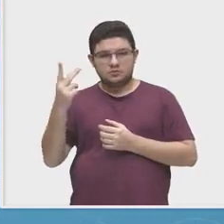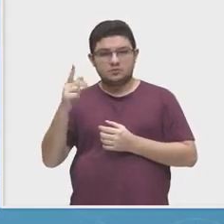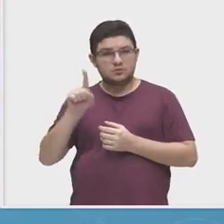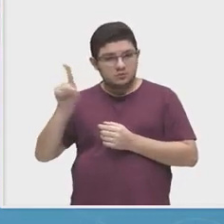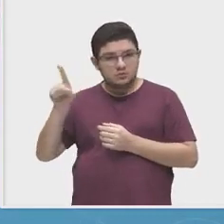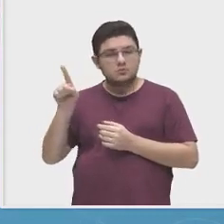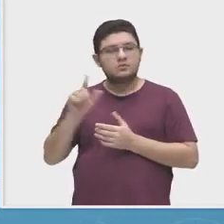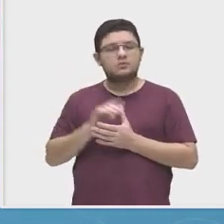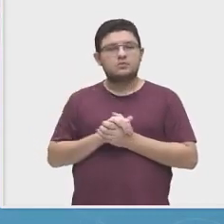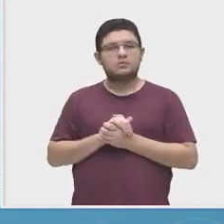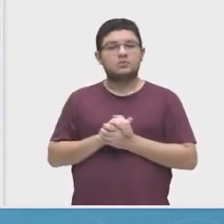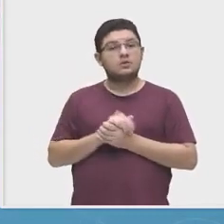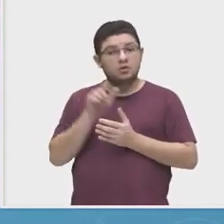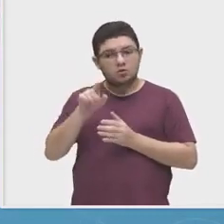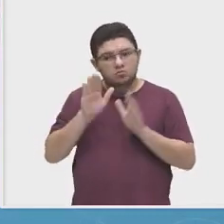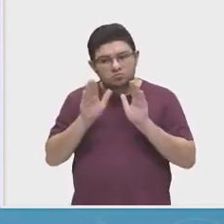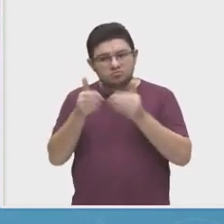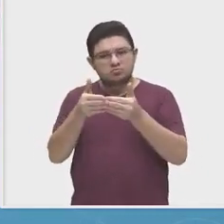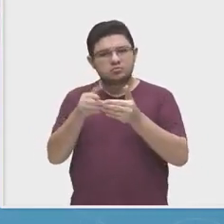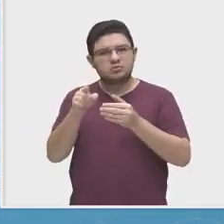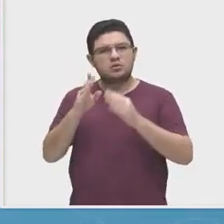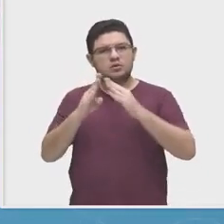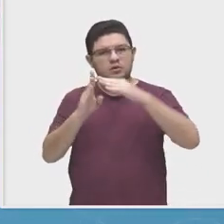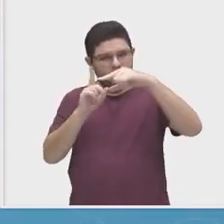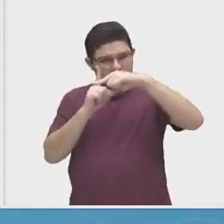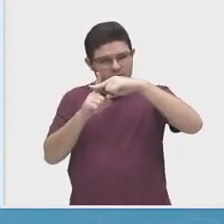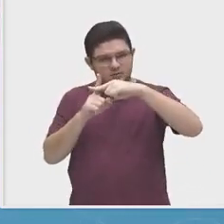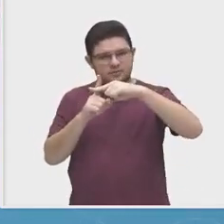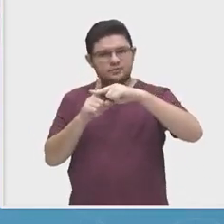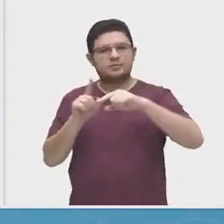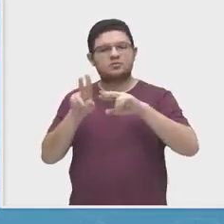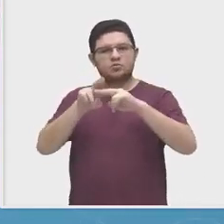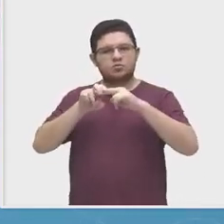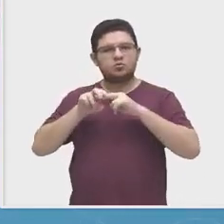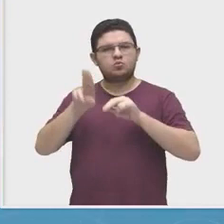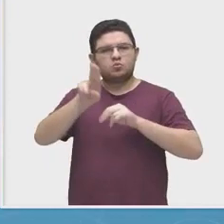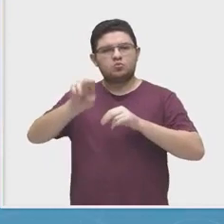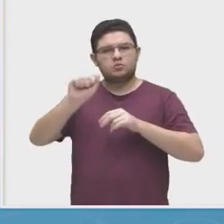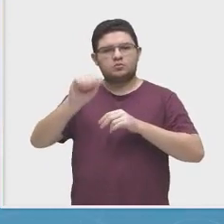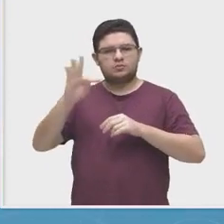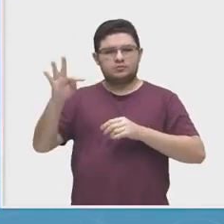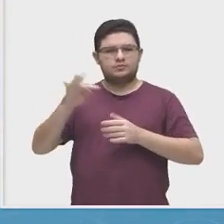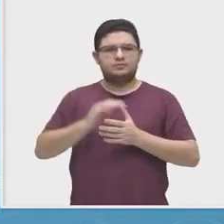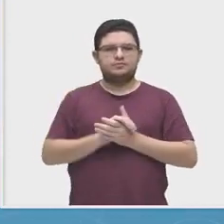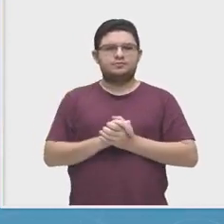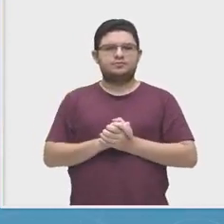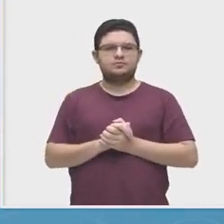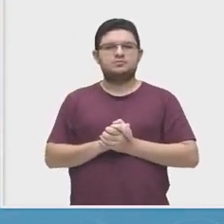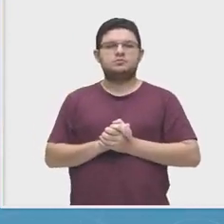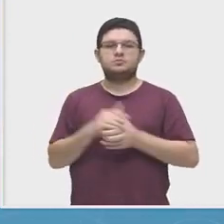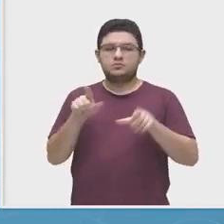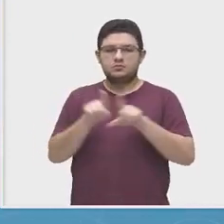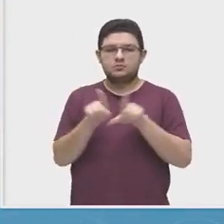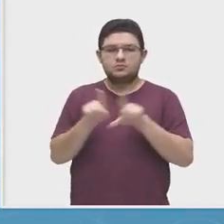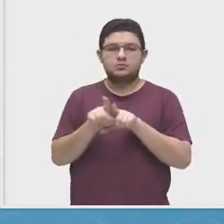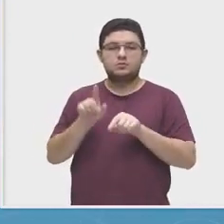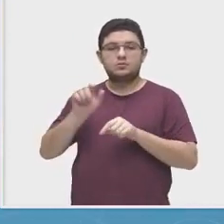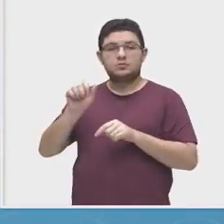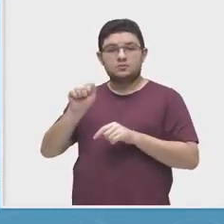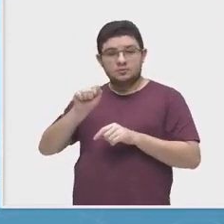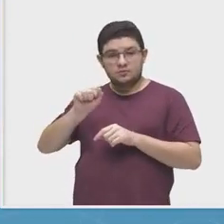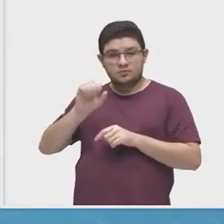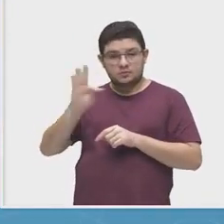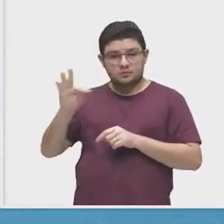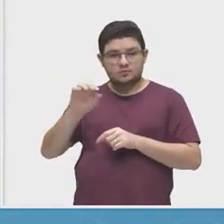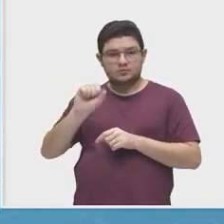nossa ideia de pirâmide, ele vai ficar sempre na ponta, at church. Outro exemplo, at school, na escola, at